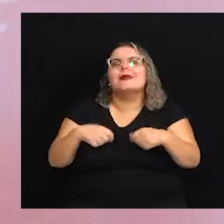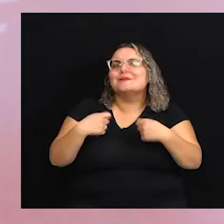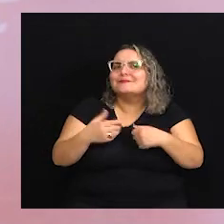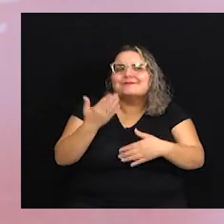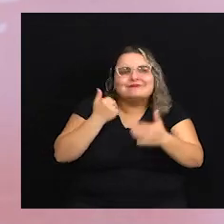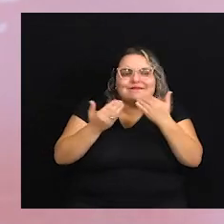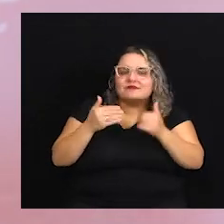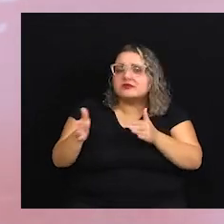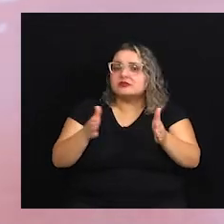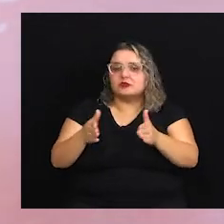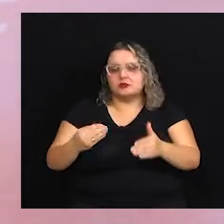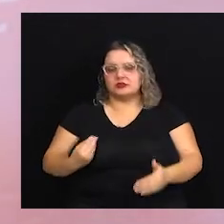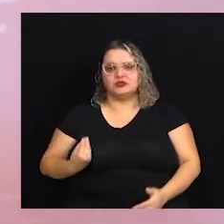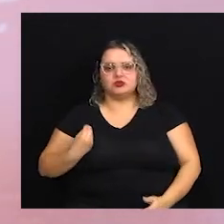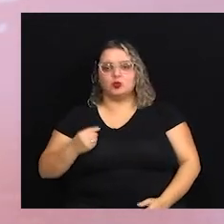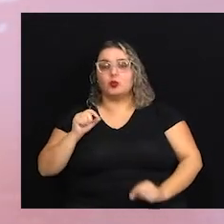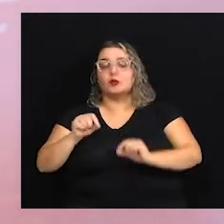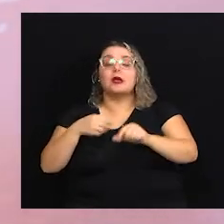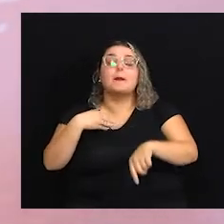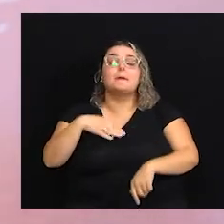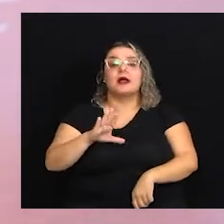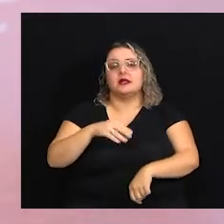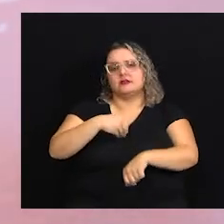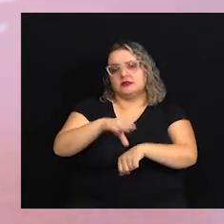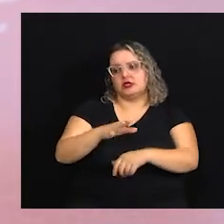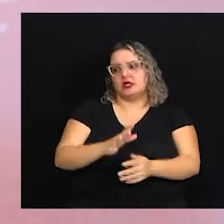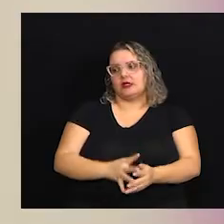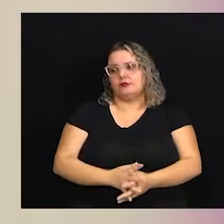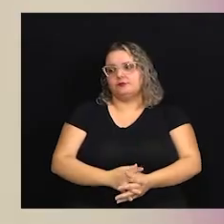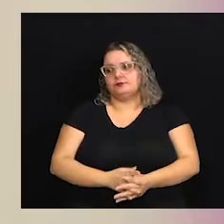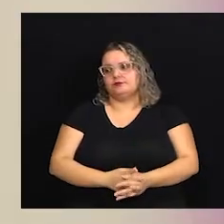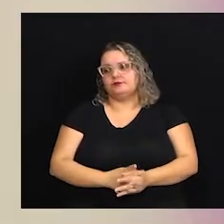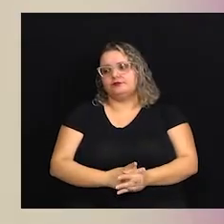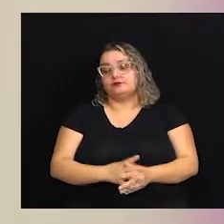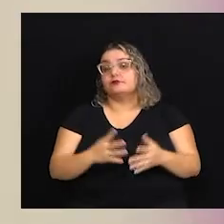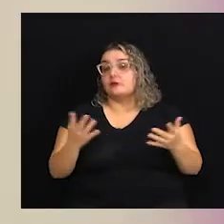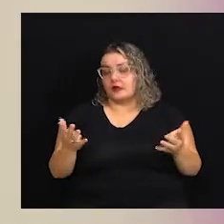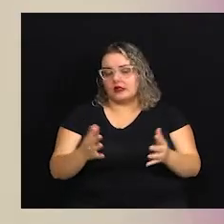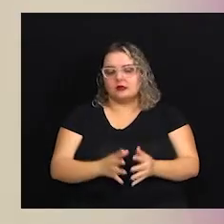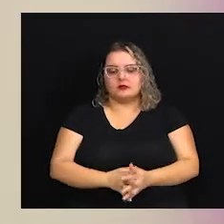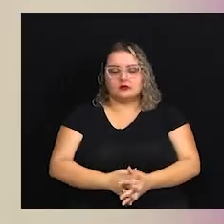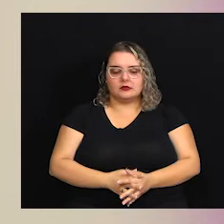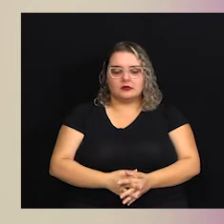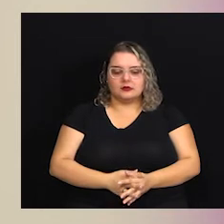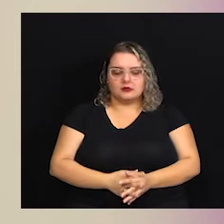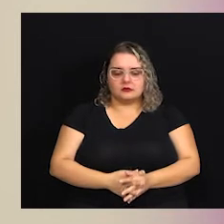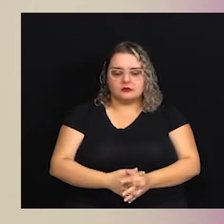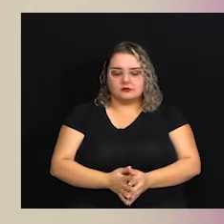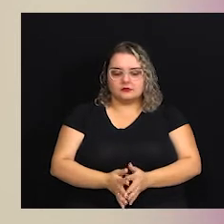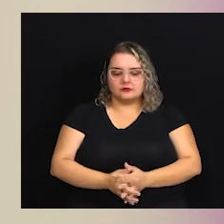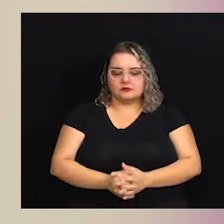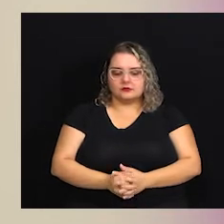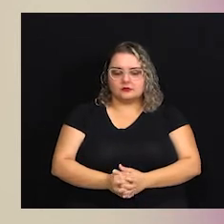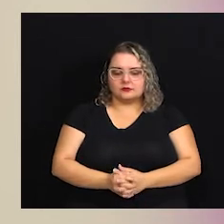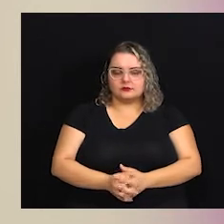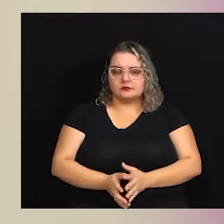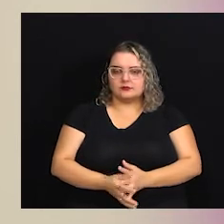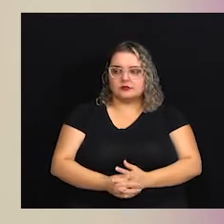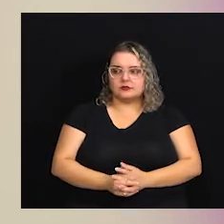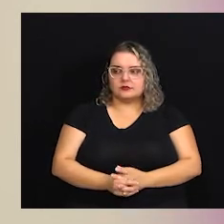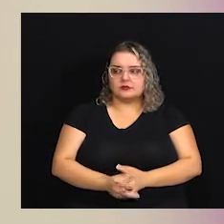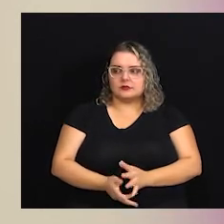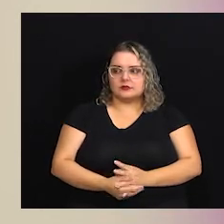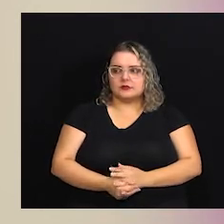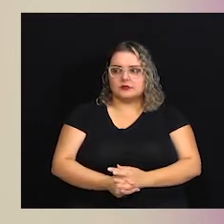deve comer nesse período da vida? O que que é mais indicado? Então, vamos lá.